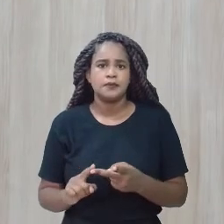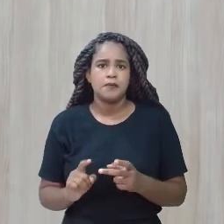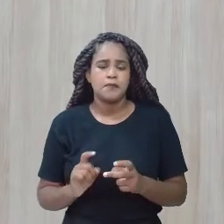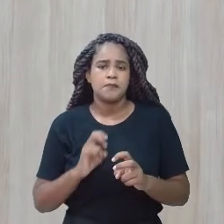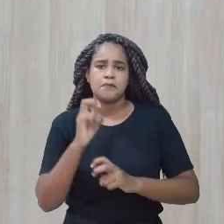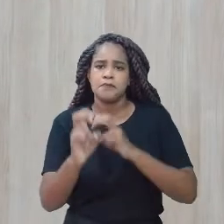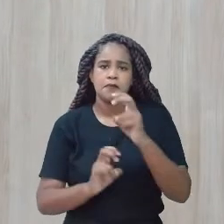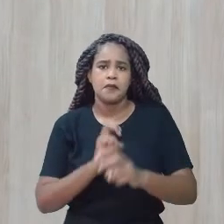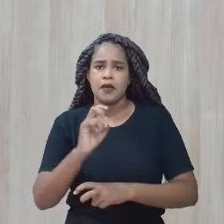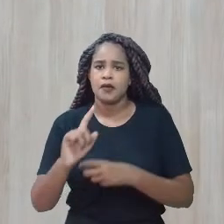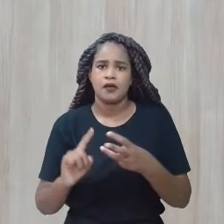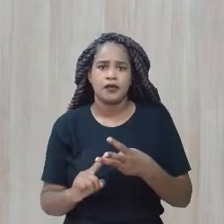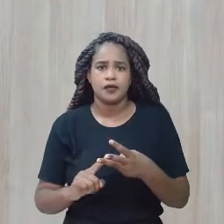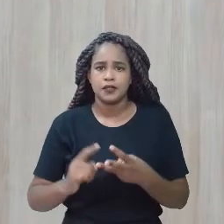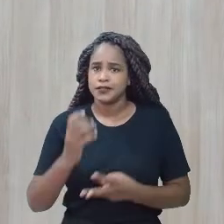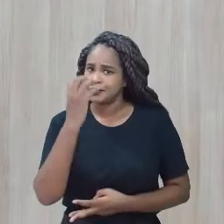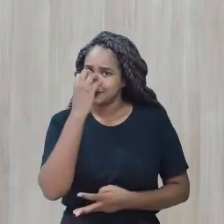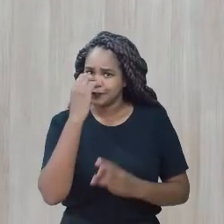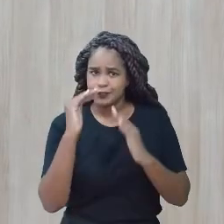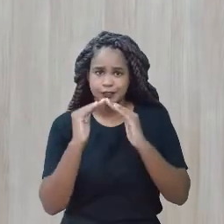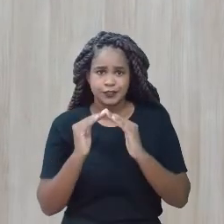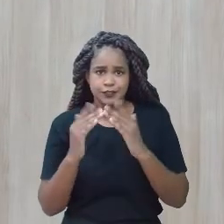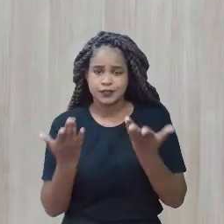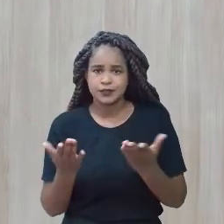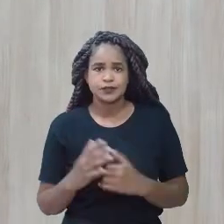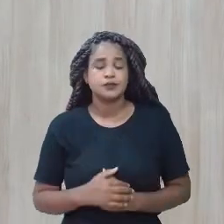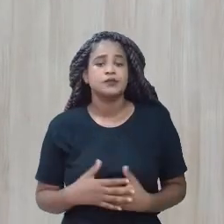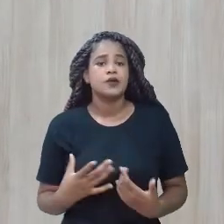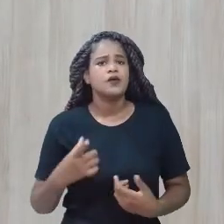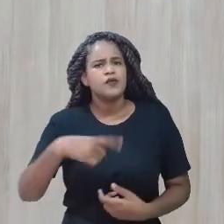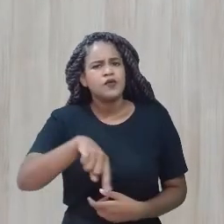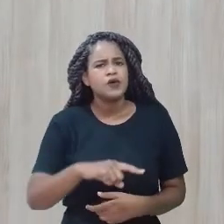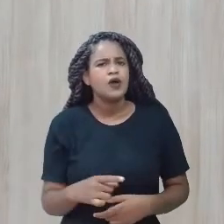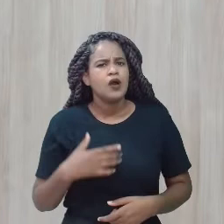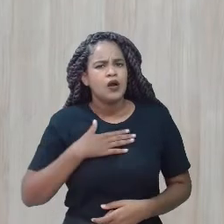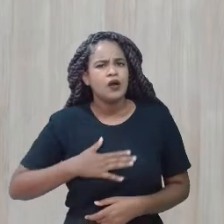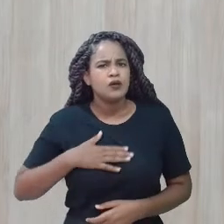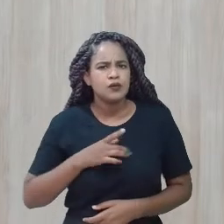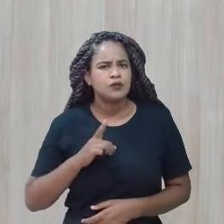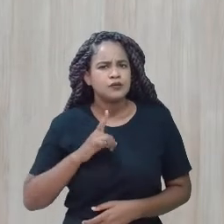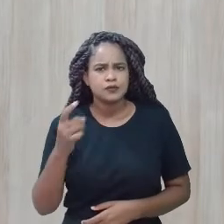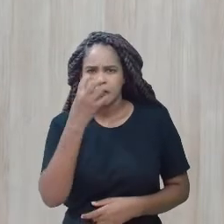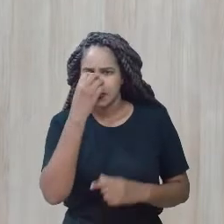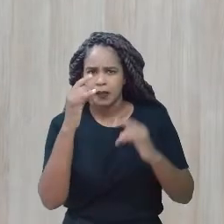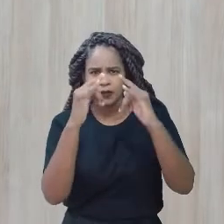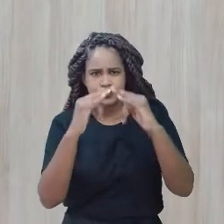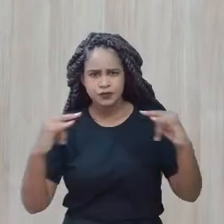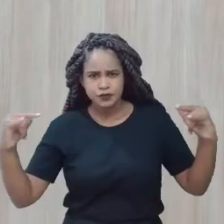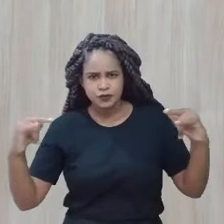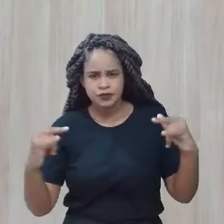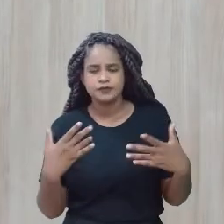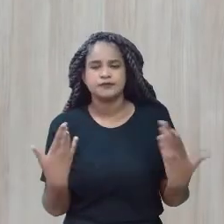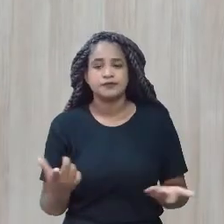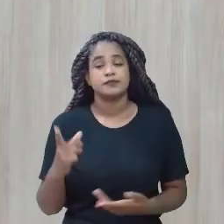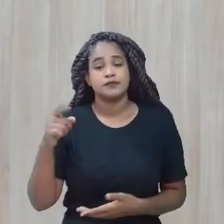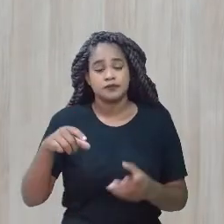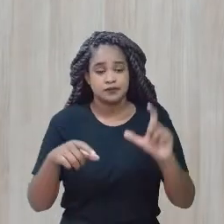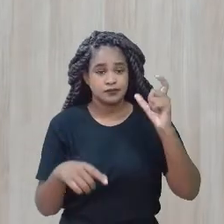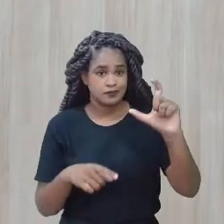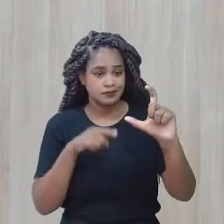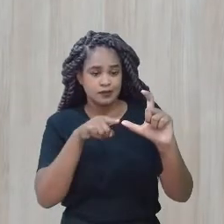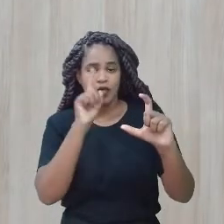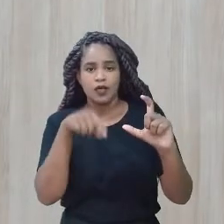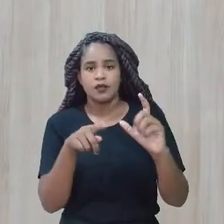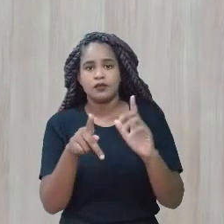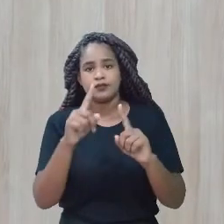aí, vocês gostam de ir ao cinema, de ir assistir um espetáculo no circo? Então, esse bilhete também é um gênero